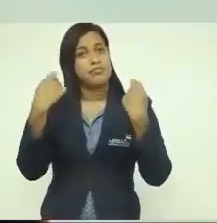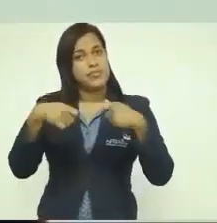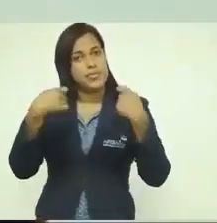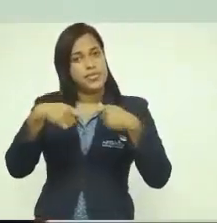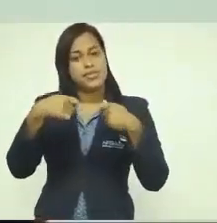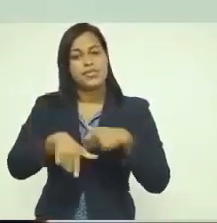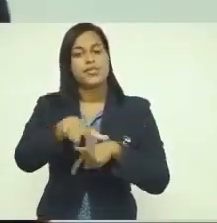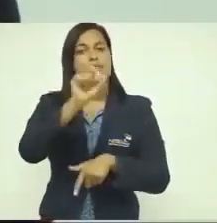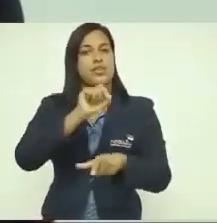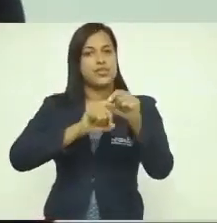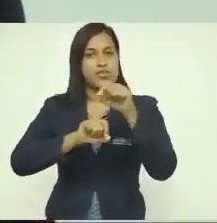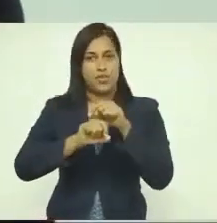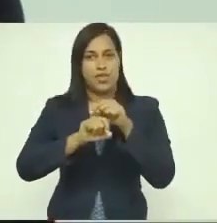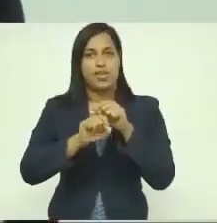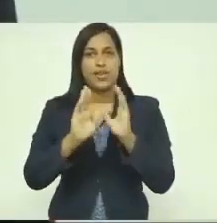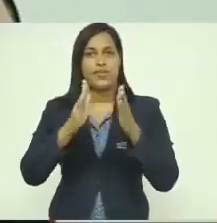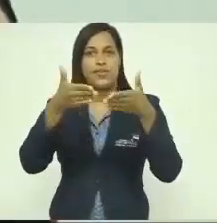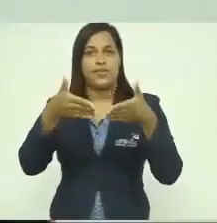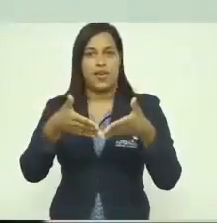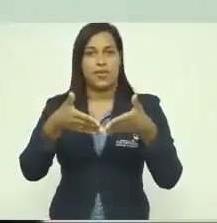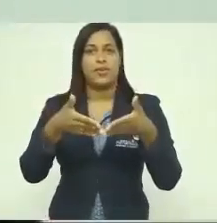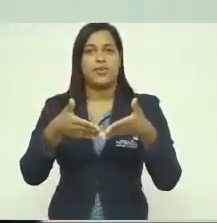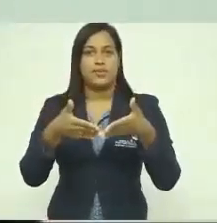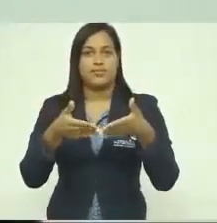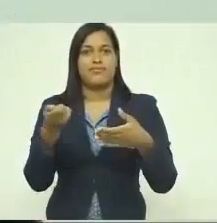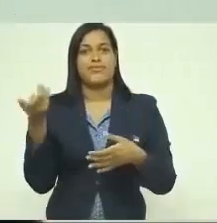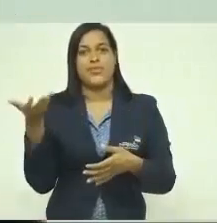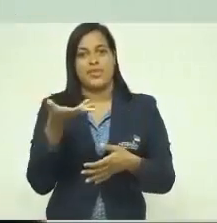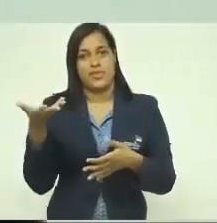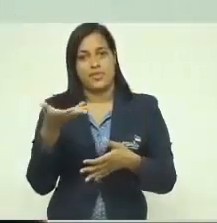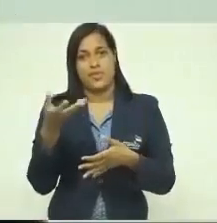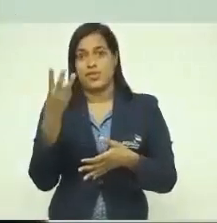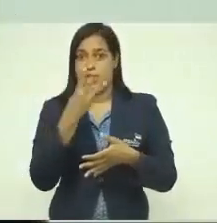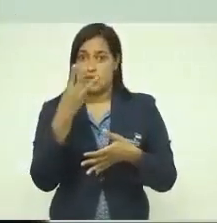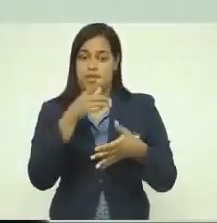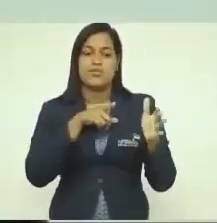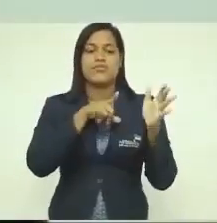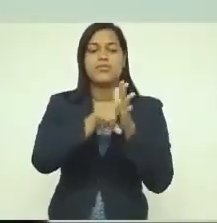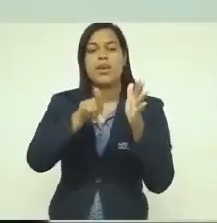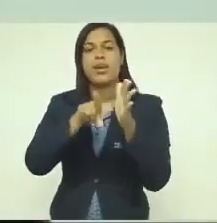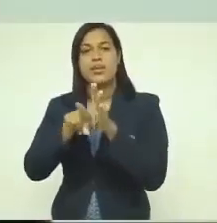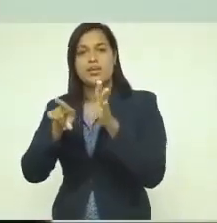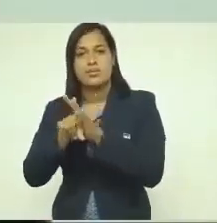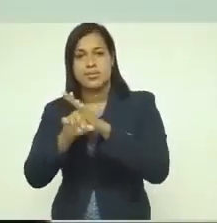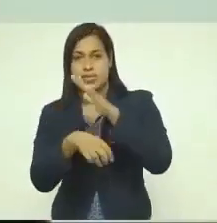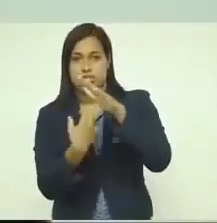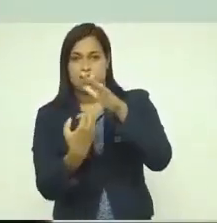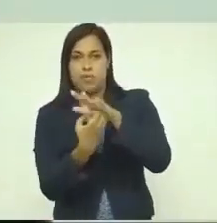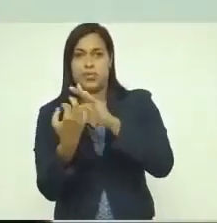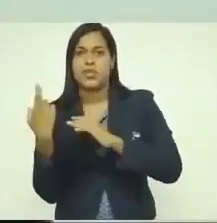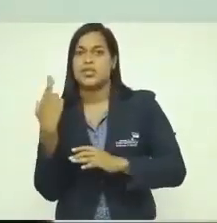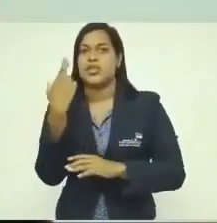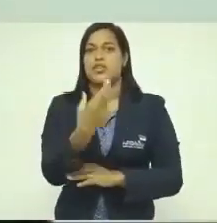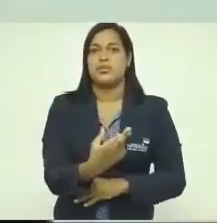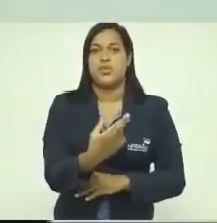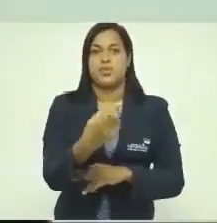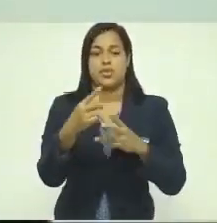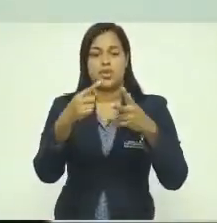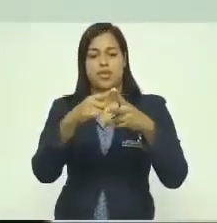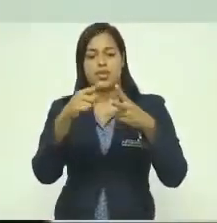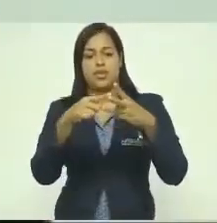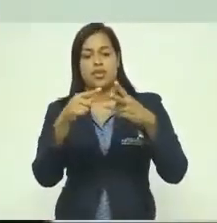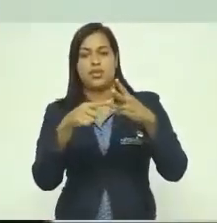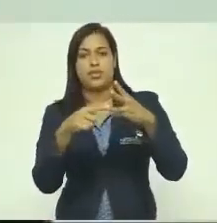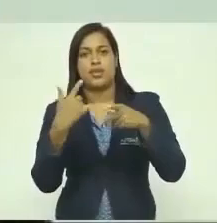definir para quem eu vou produzir. Essas 3 perguntas que a empresa responde são chamadas tríade